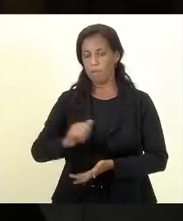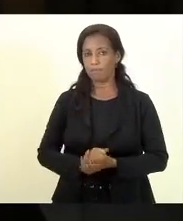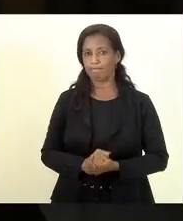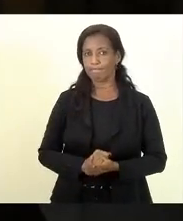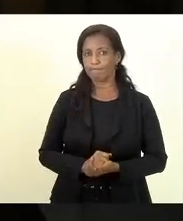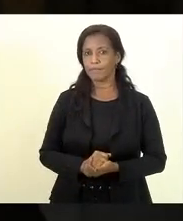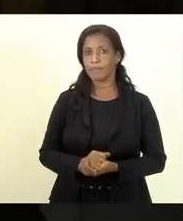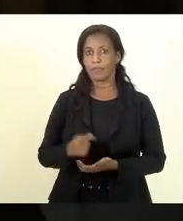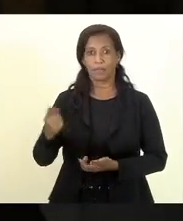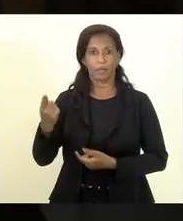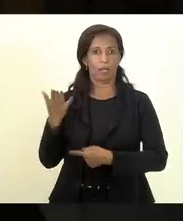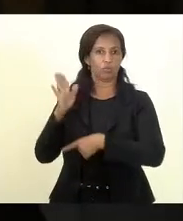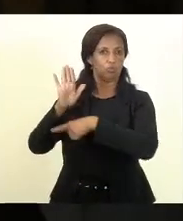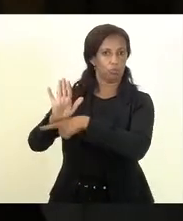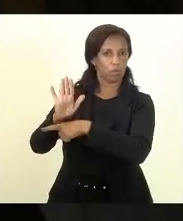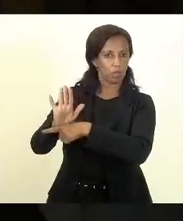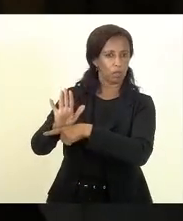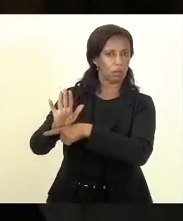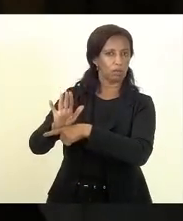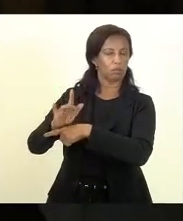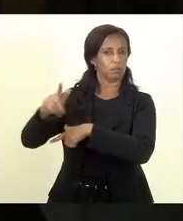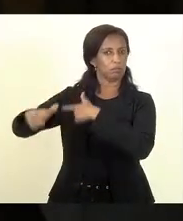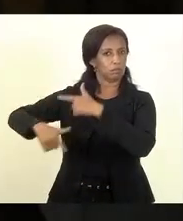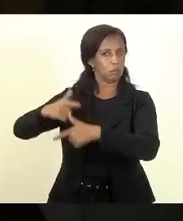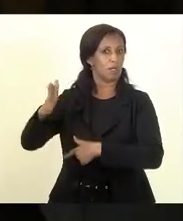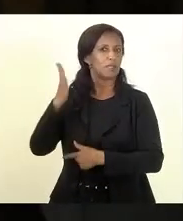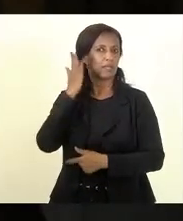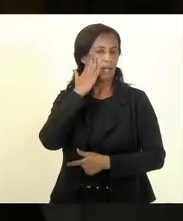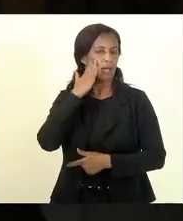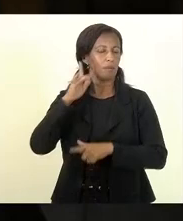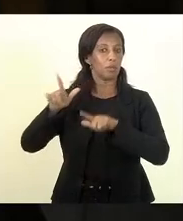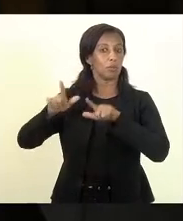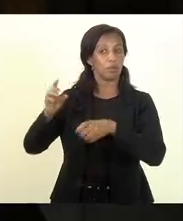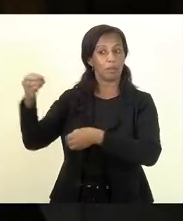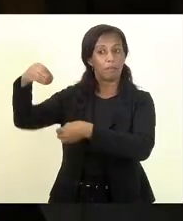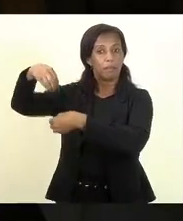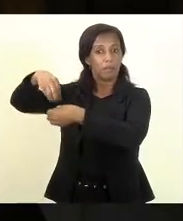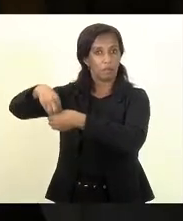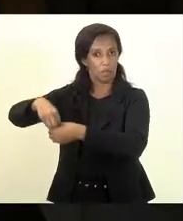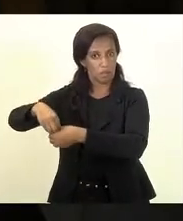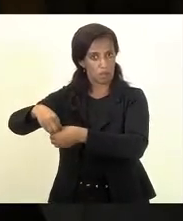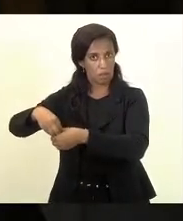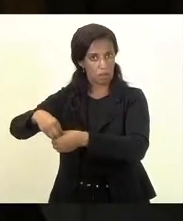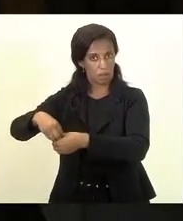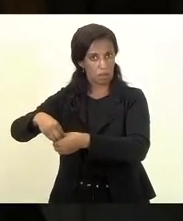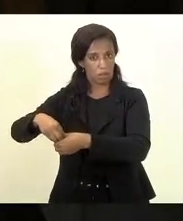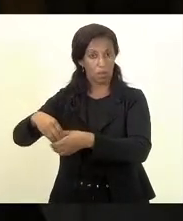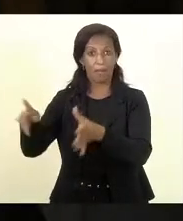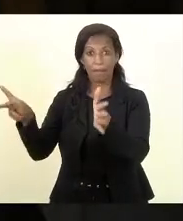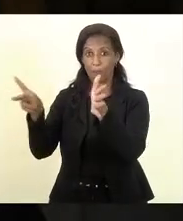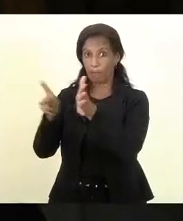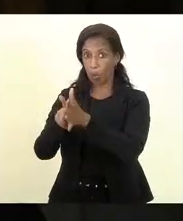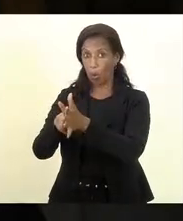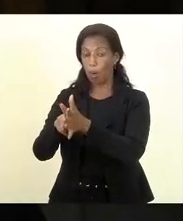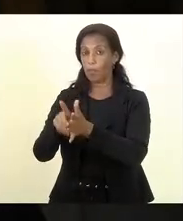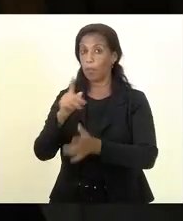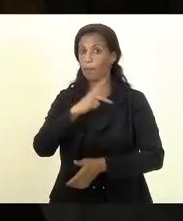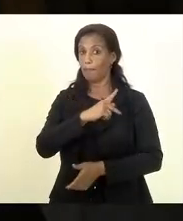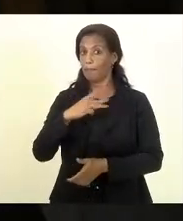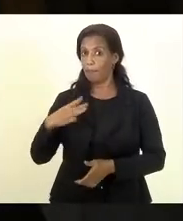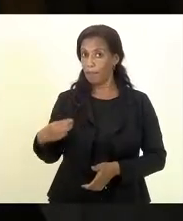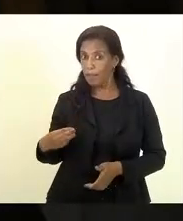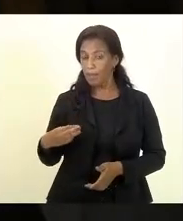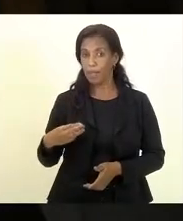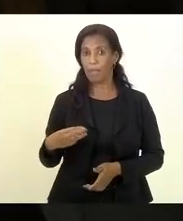dessa tropa amada, sabe que a maioria dos serviços feitos internamente são feitos pelos próprios policiais militares. É